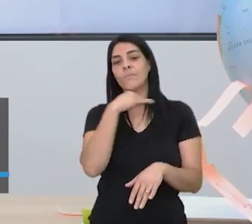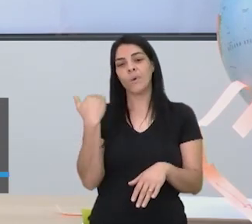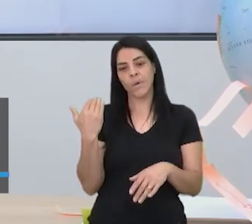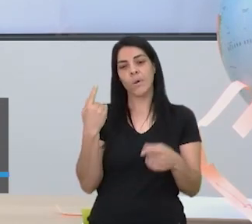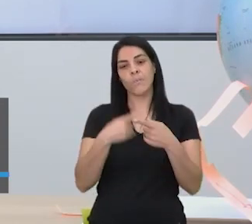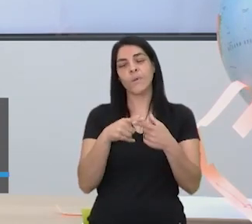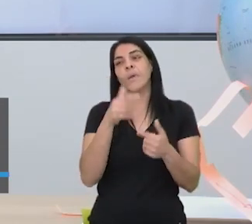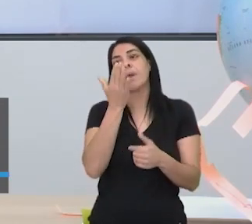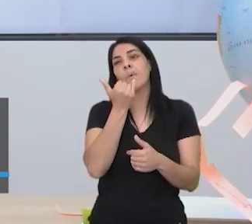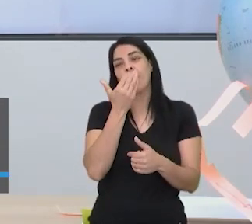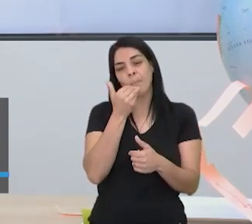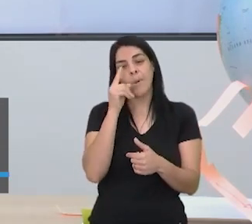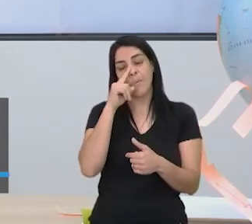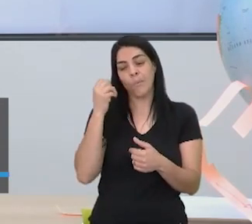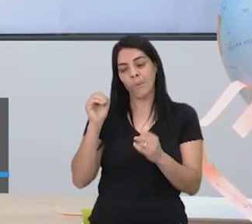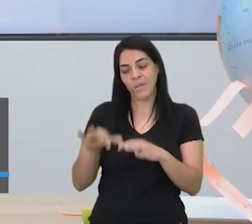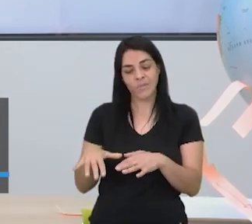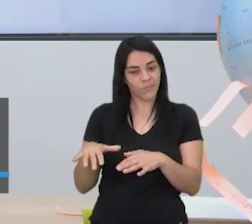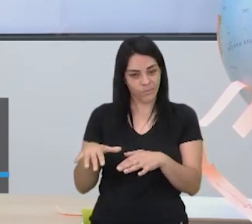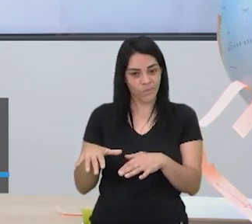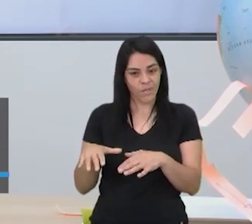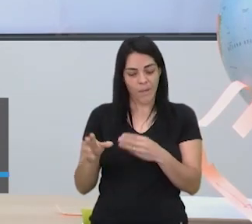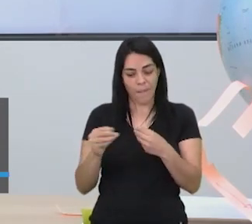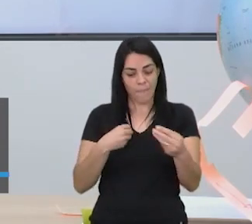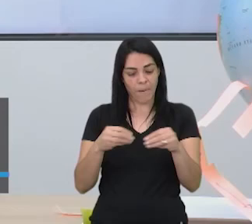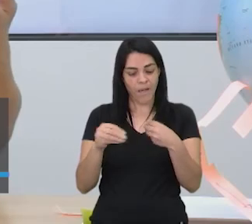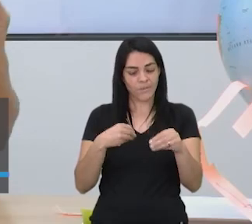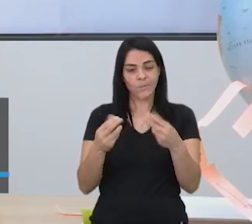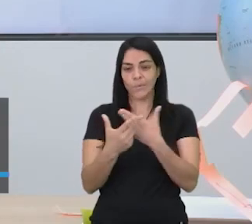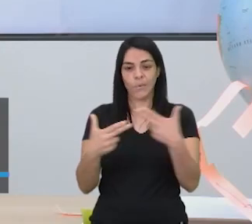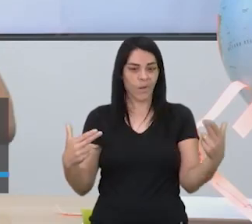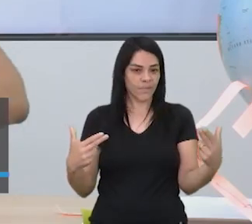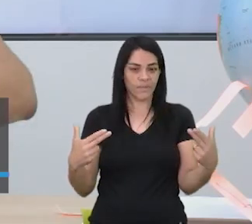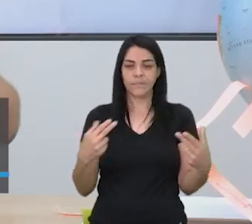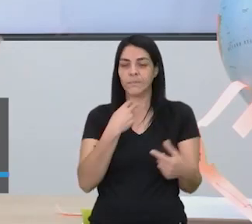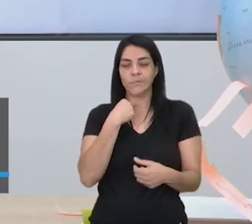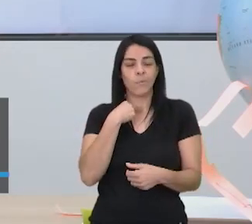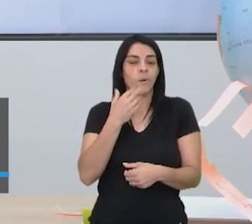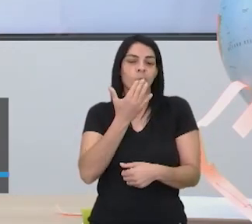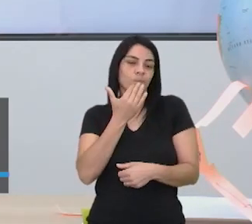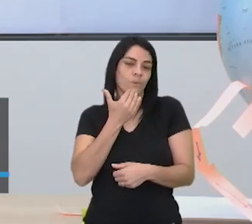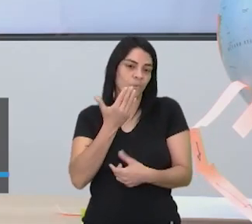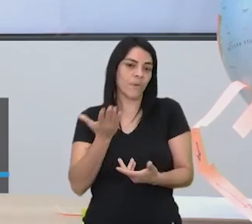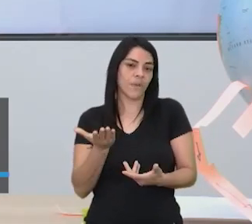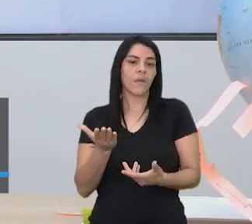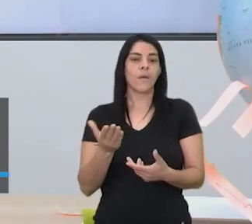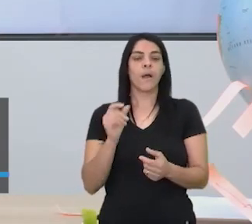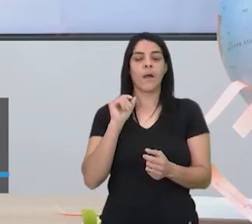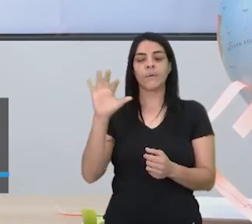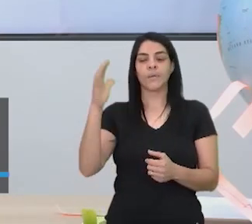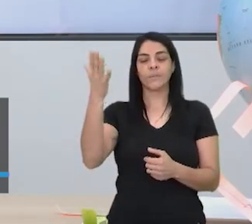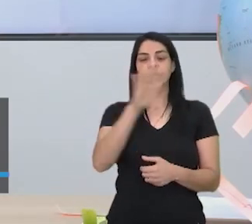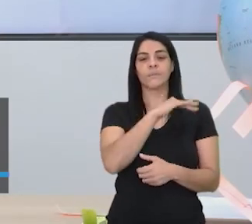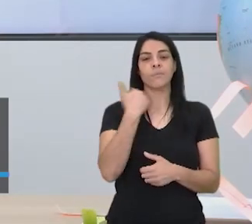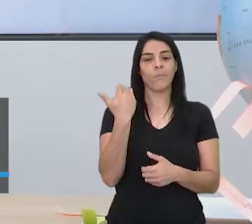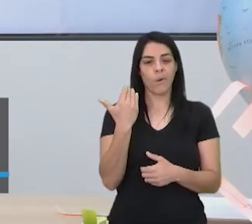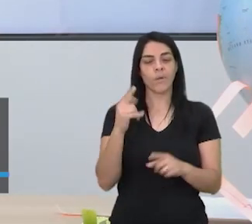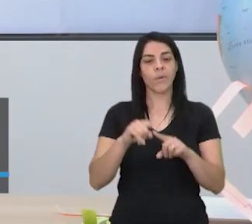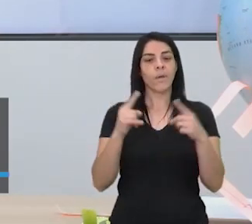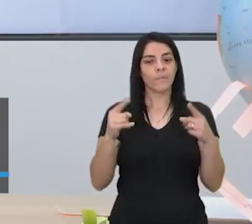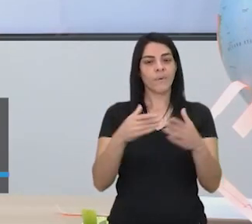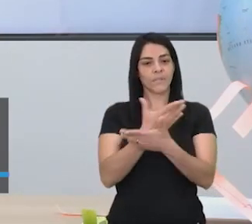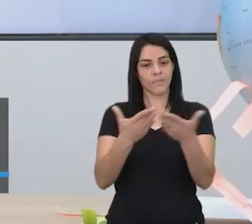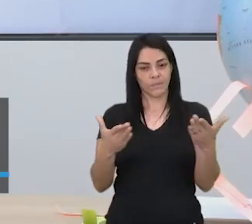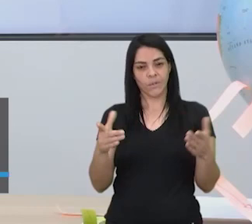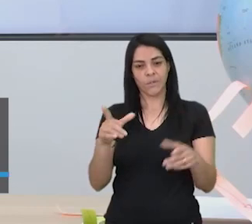desde pássaros que não estão ali, mas são da vida marinha ou estão próximos a regiões costeiras, mas também você